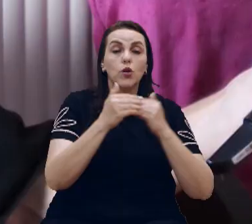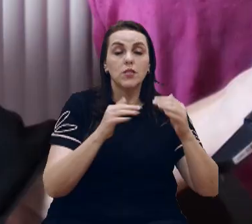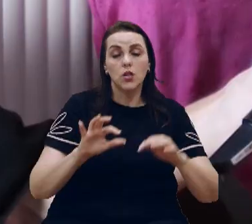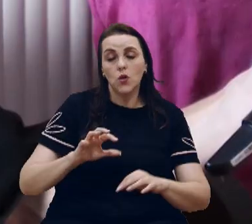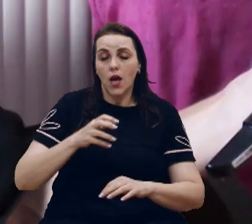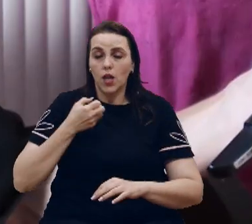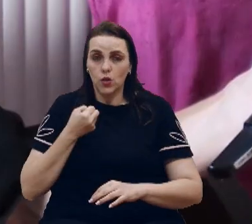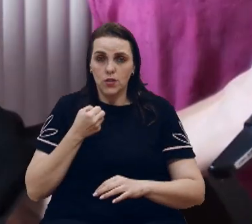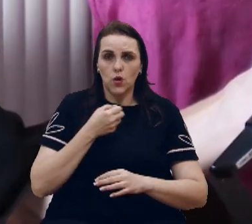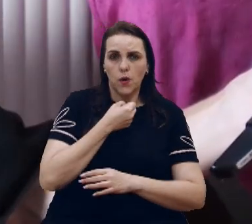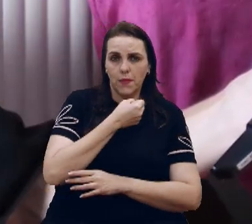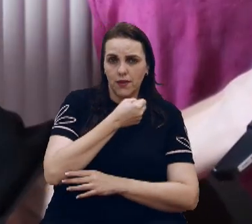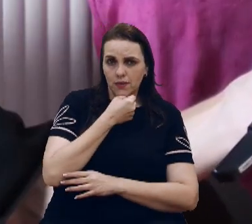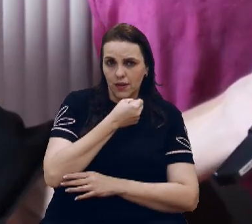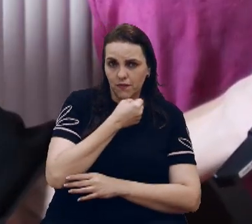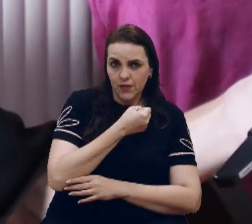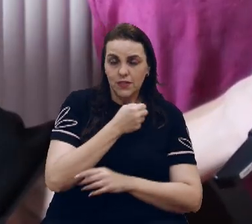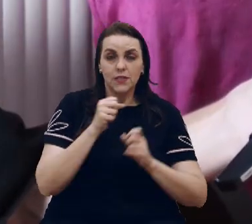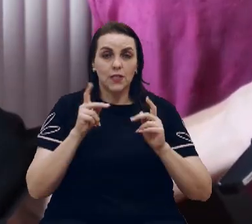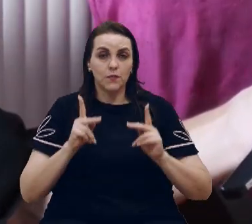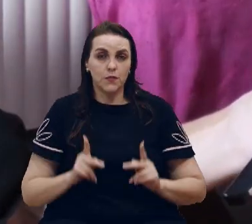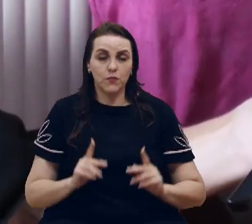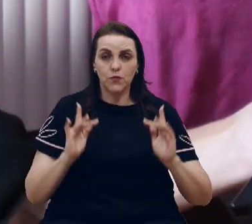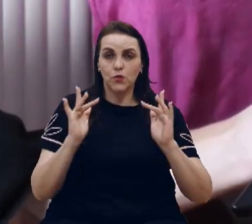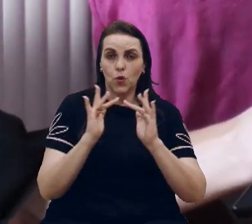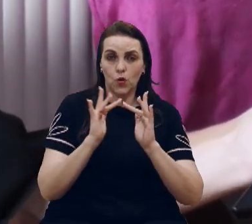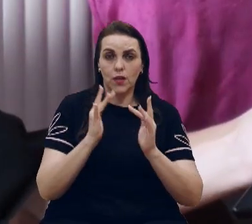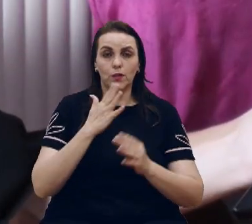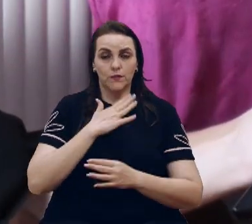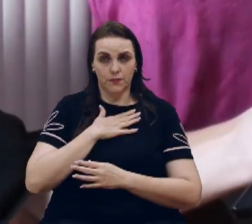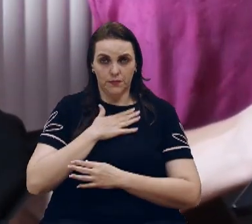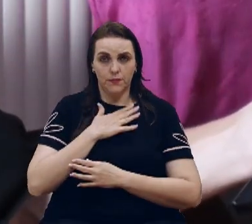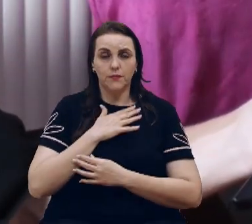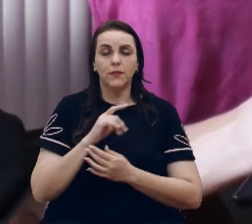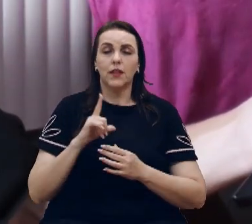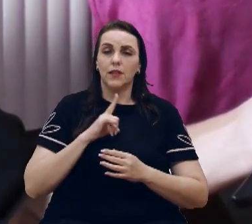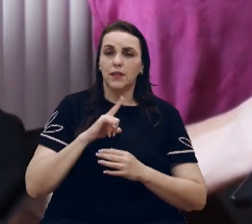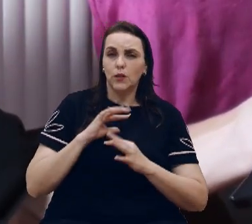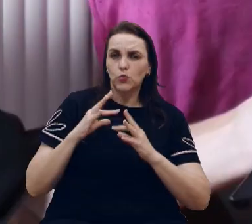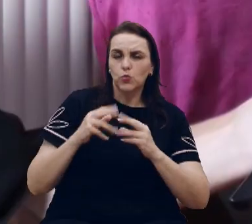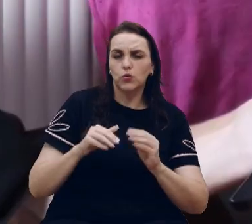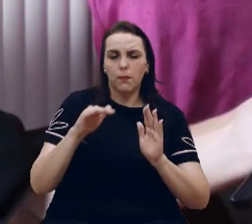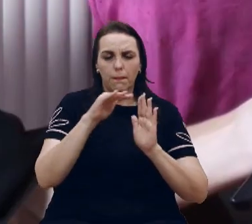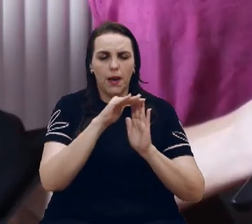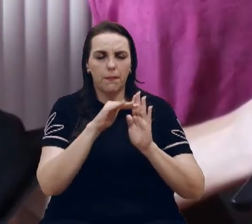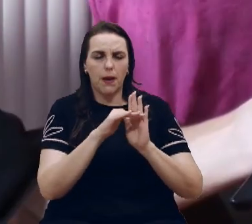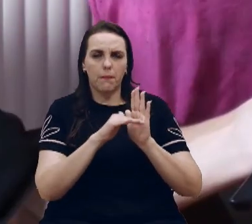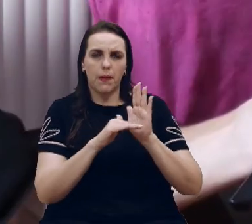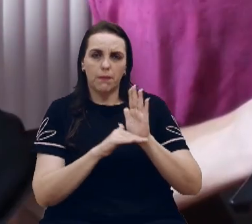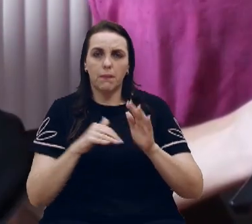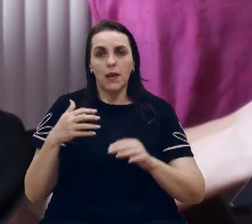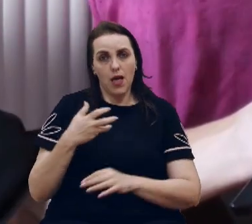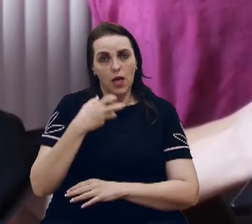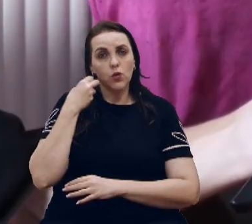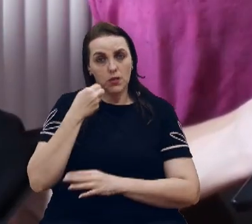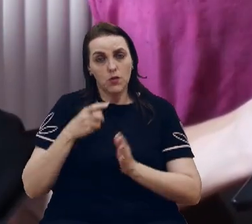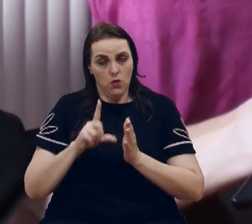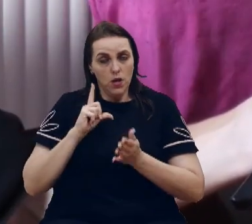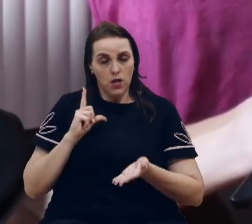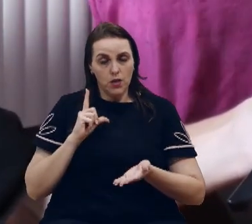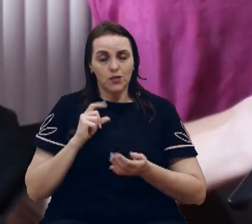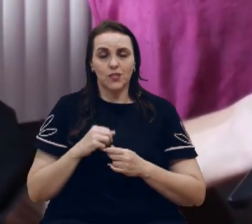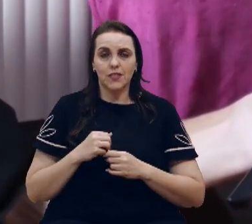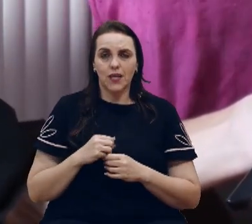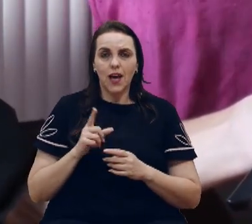por uma entrevista, que as pessoas entram em contato comigo. Tem todo um protocolo de adoção, antes de bichinho